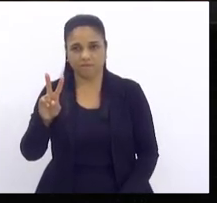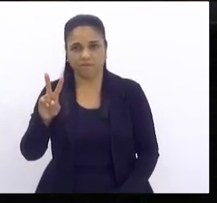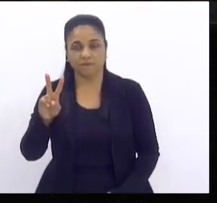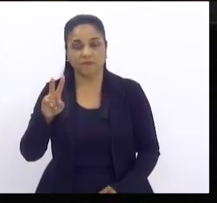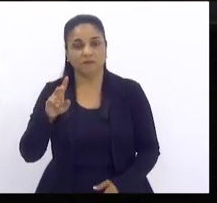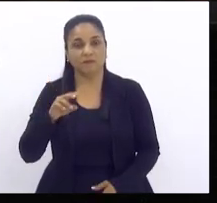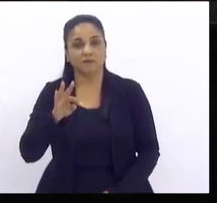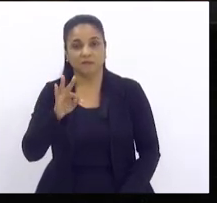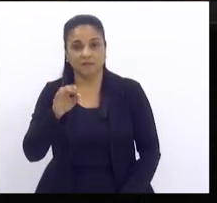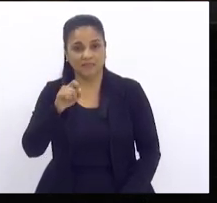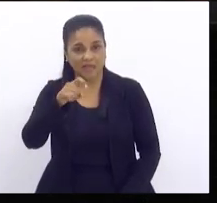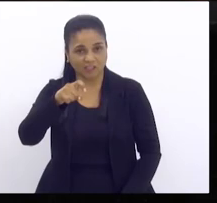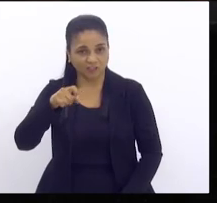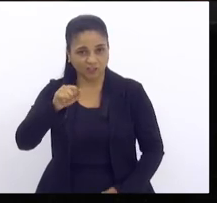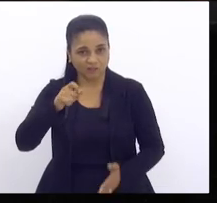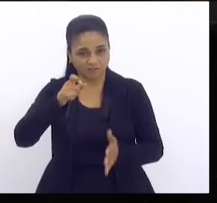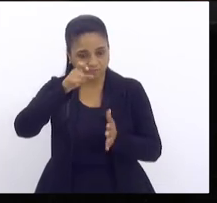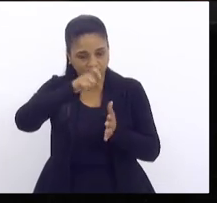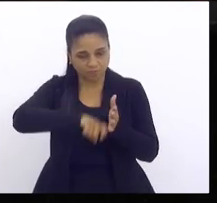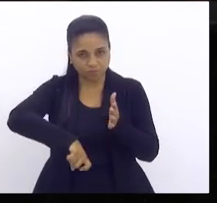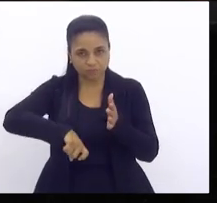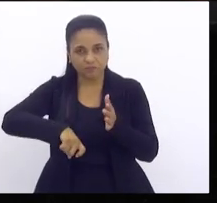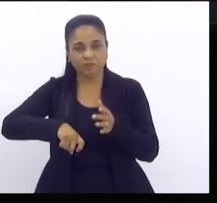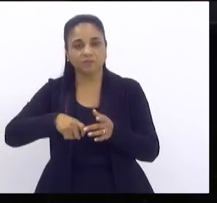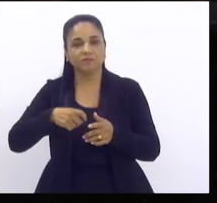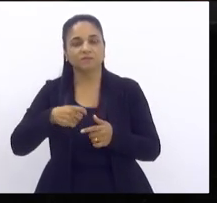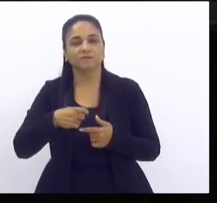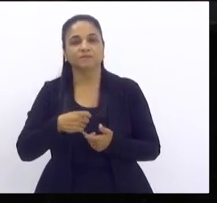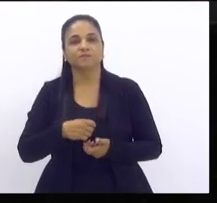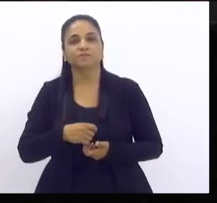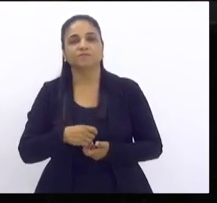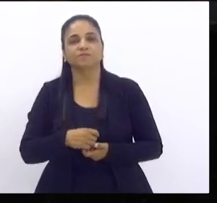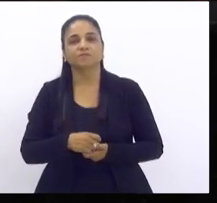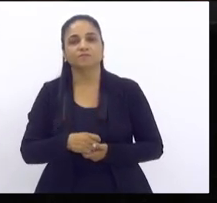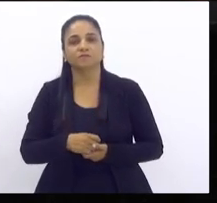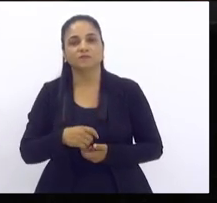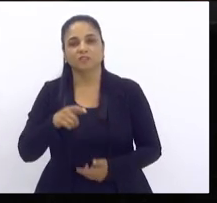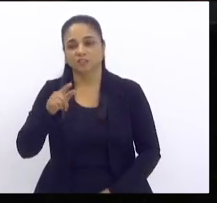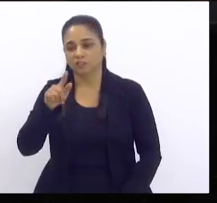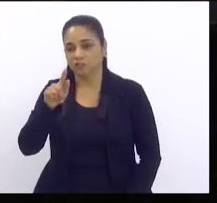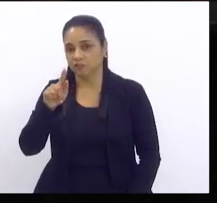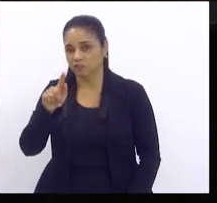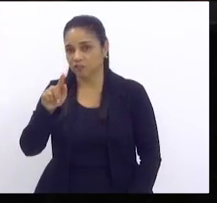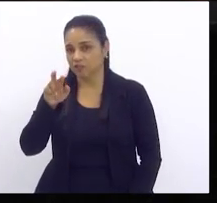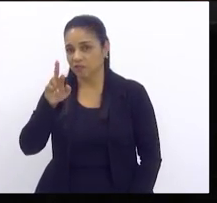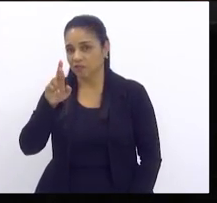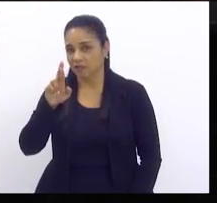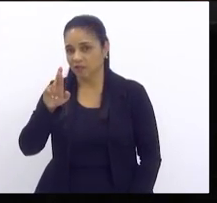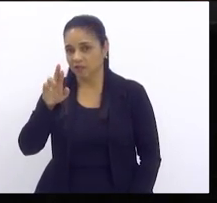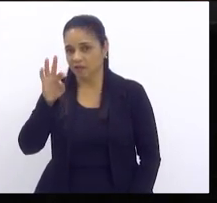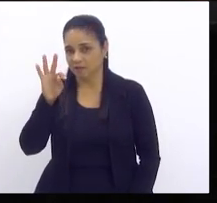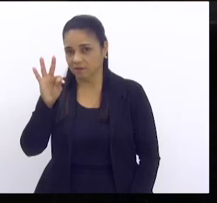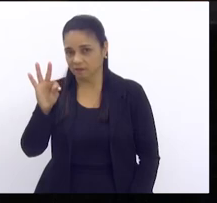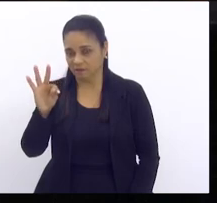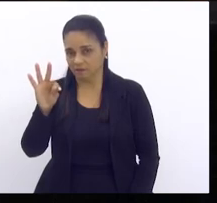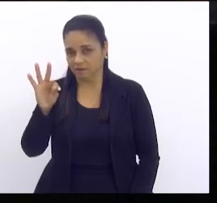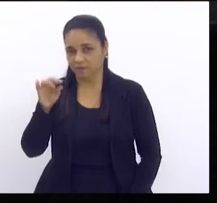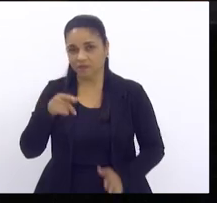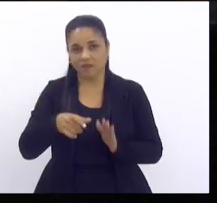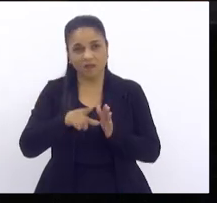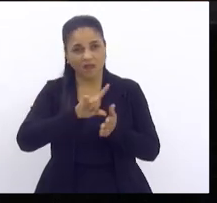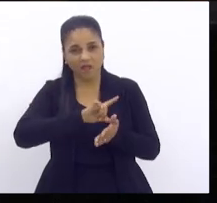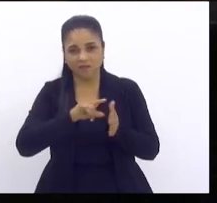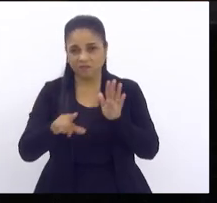essa taxa é chamada grt antes da lei